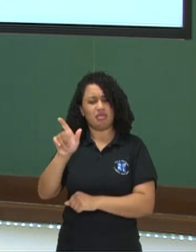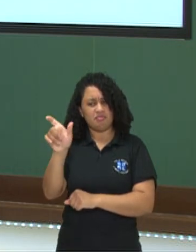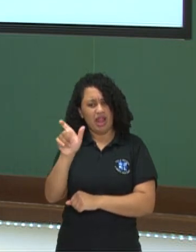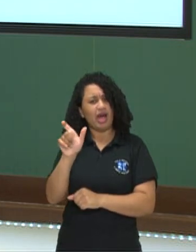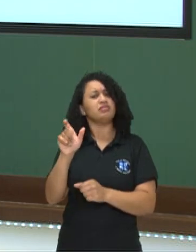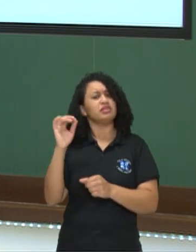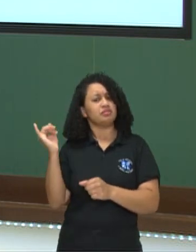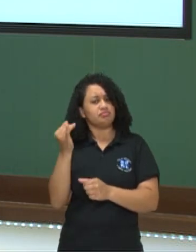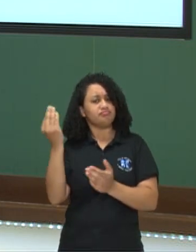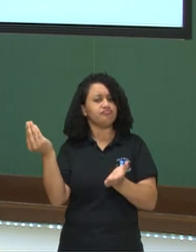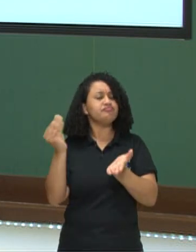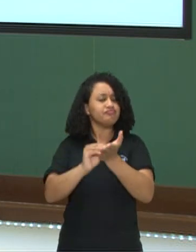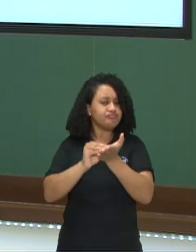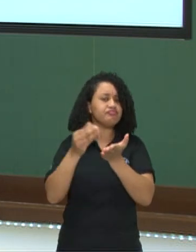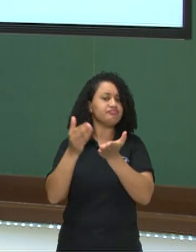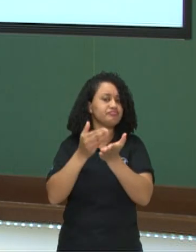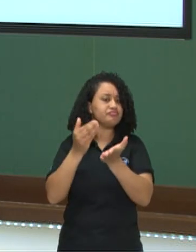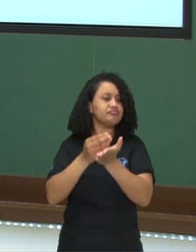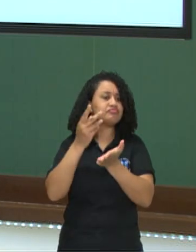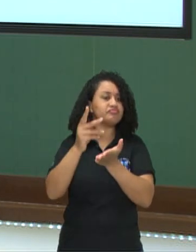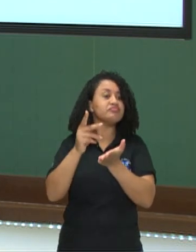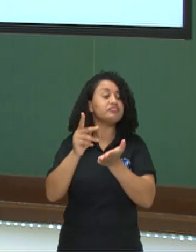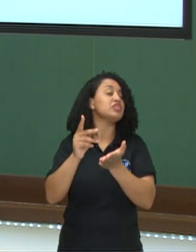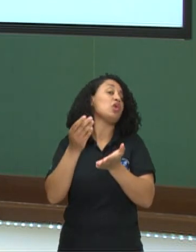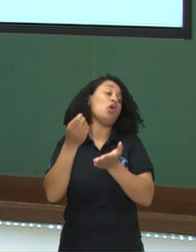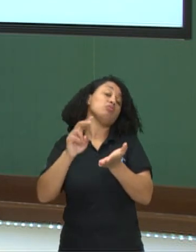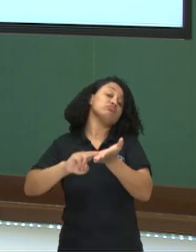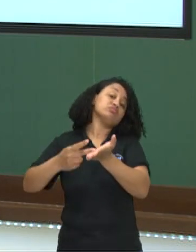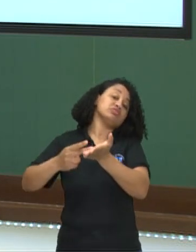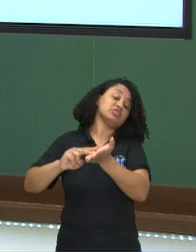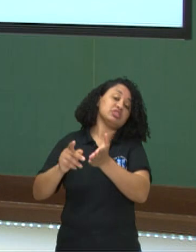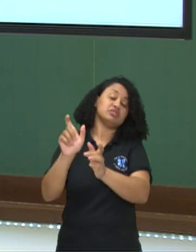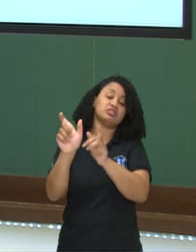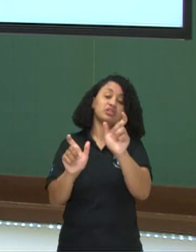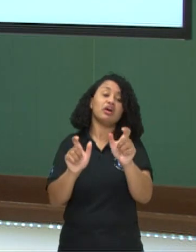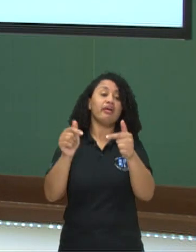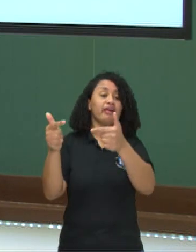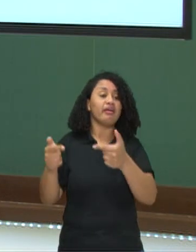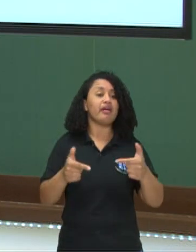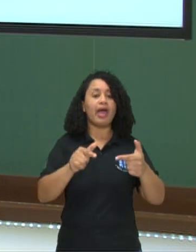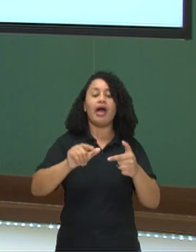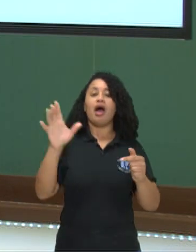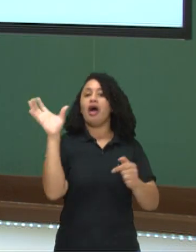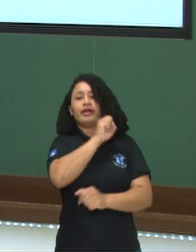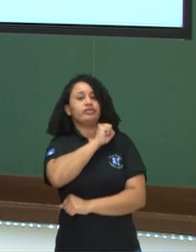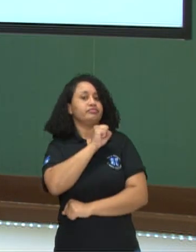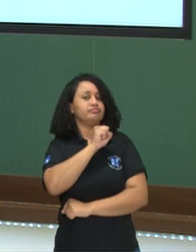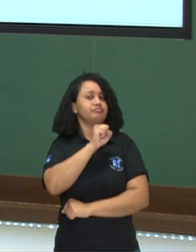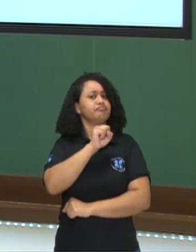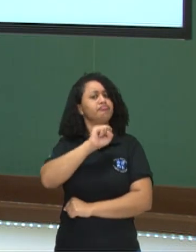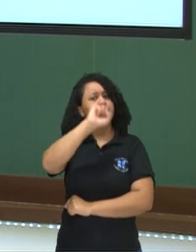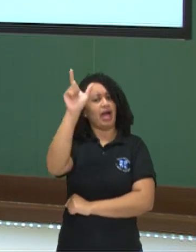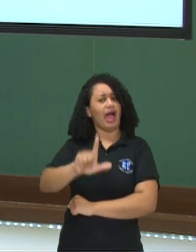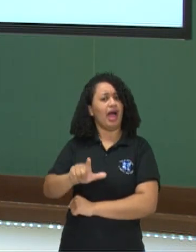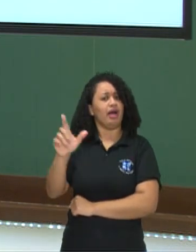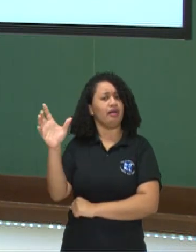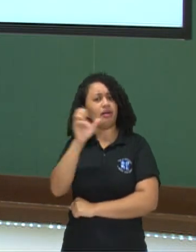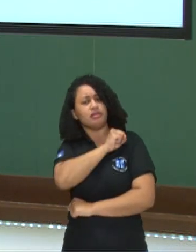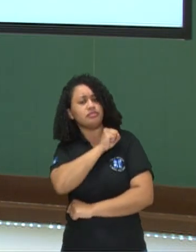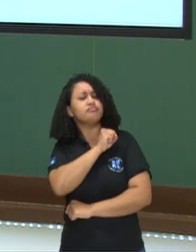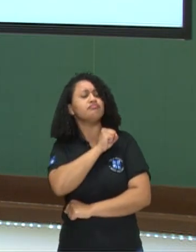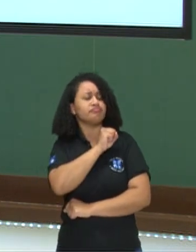caderno. Blitzkrieg. Ou, traduzindo aí como guerra relâmpago. Ações